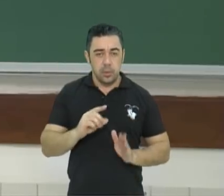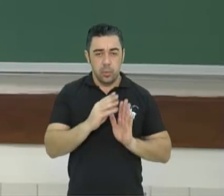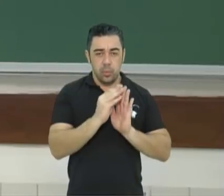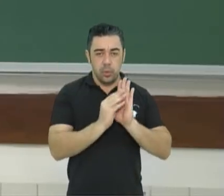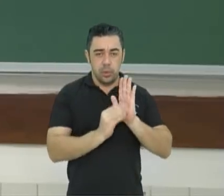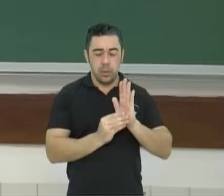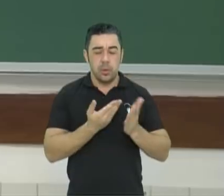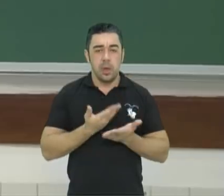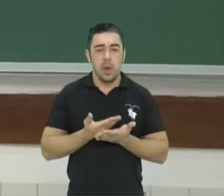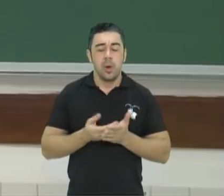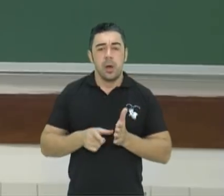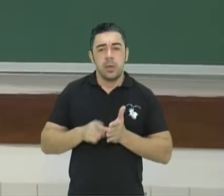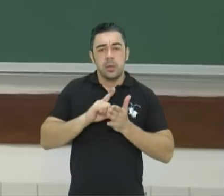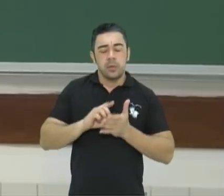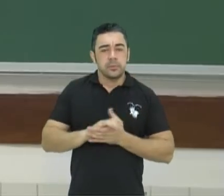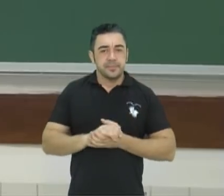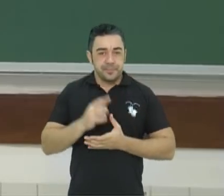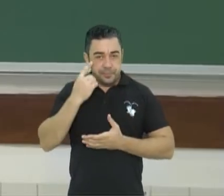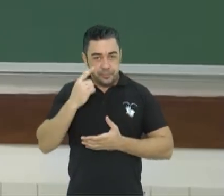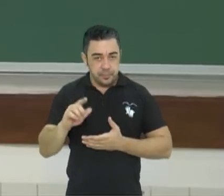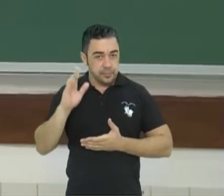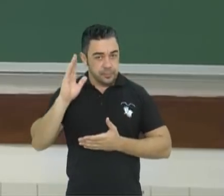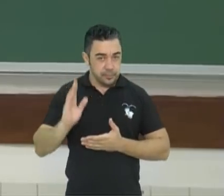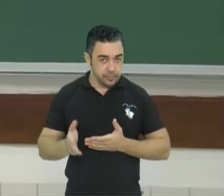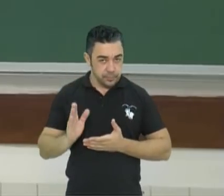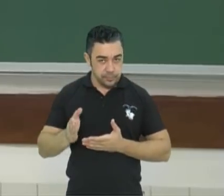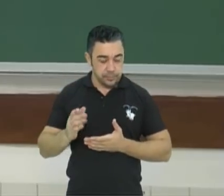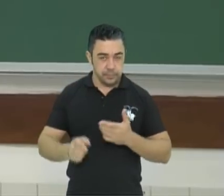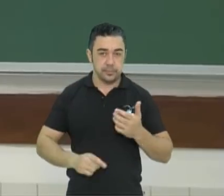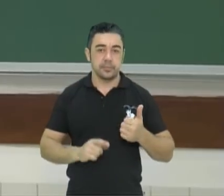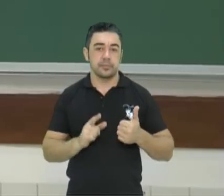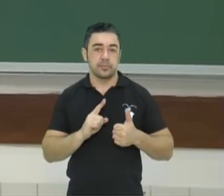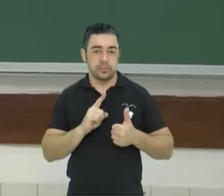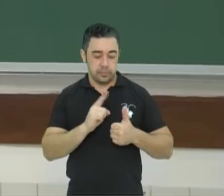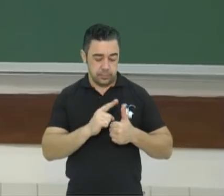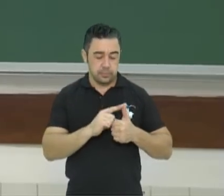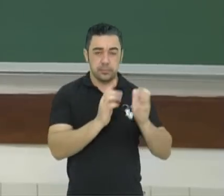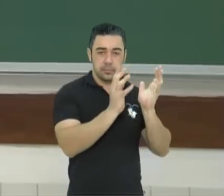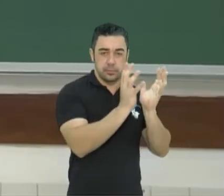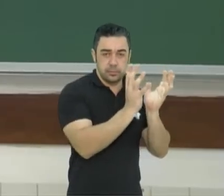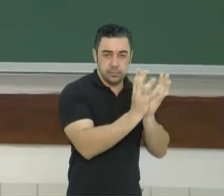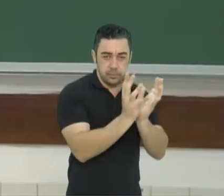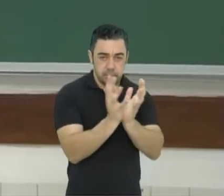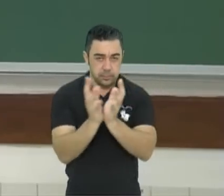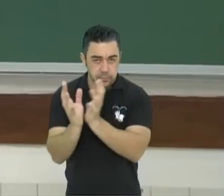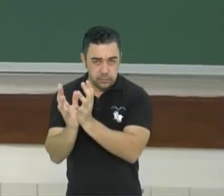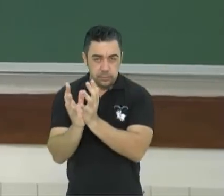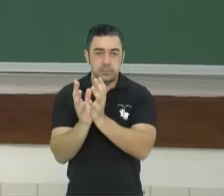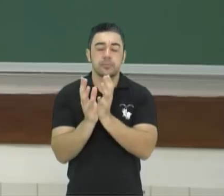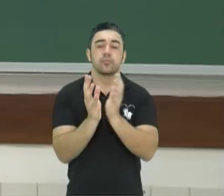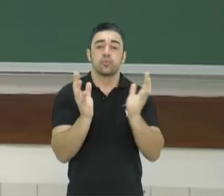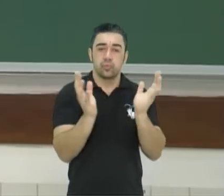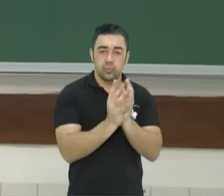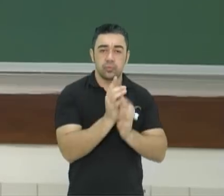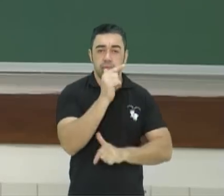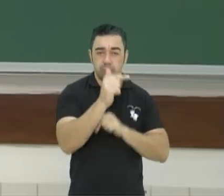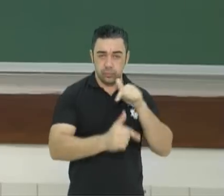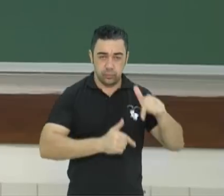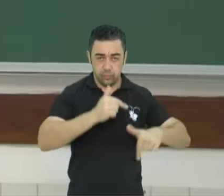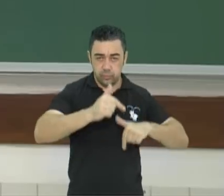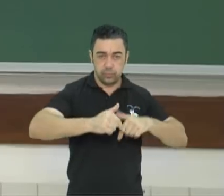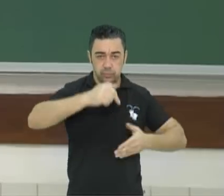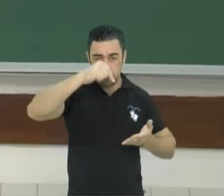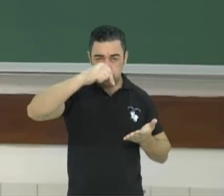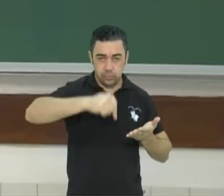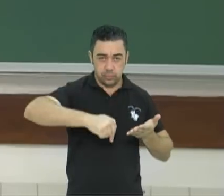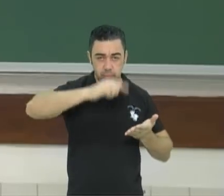da aula anterior. Então, a gente já viu as categorias dos trabalhadores que vieram, que eram utilizados aqui no Brasil,